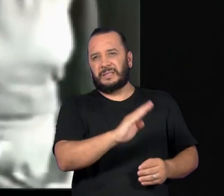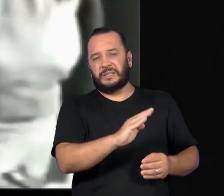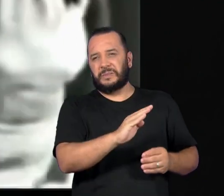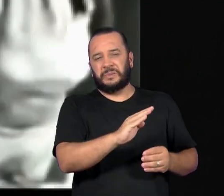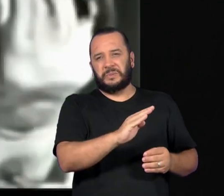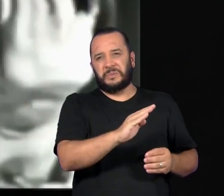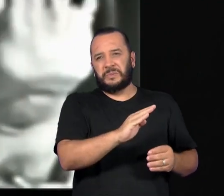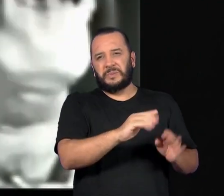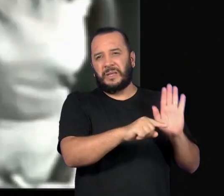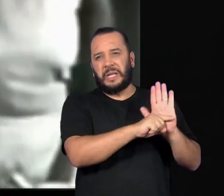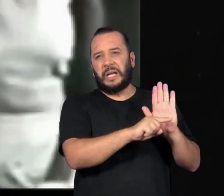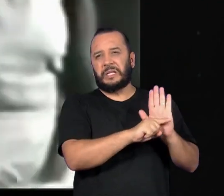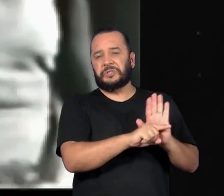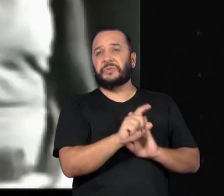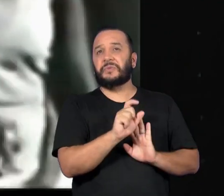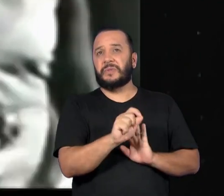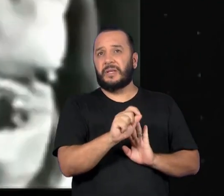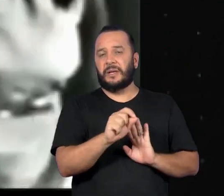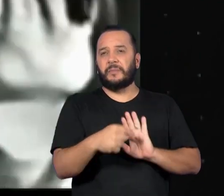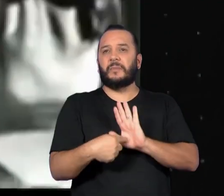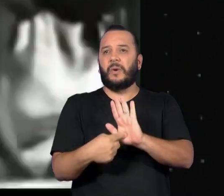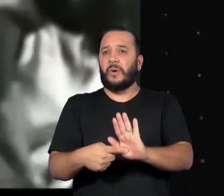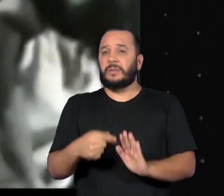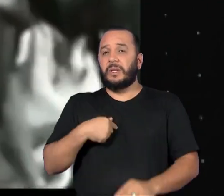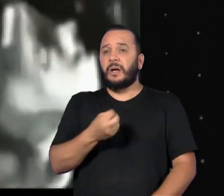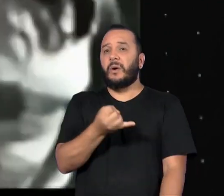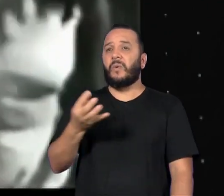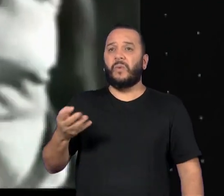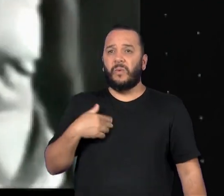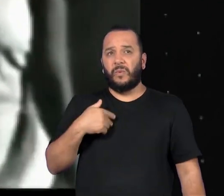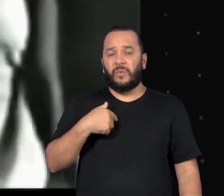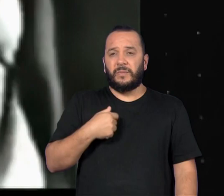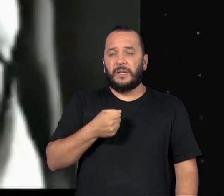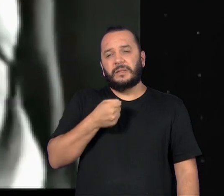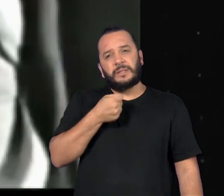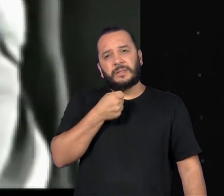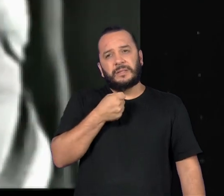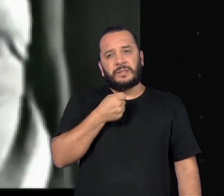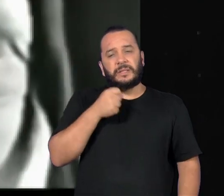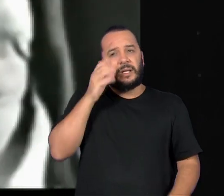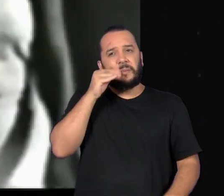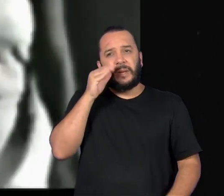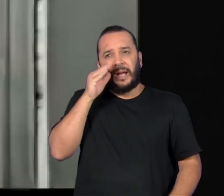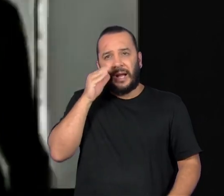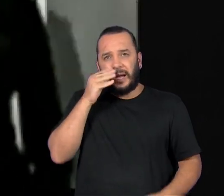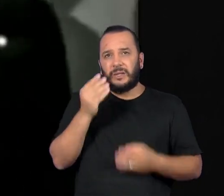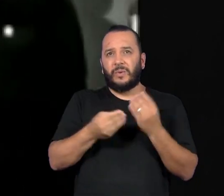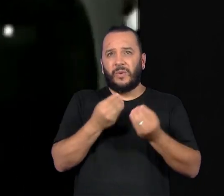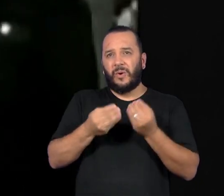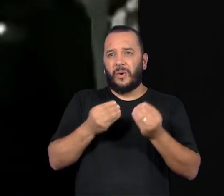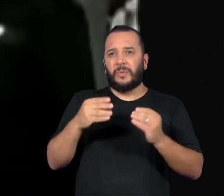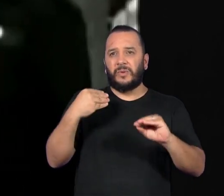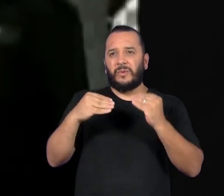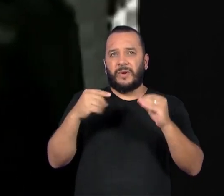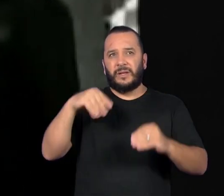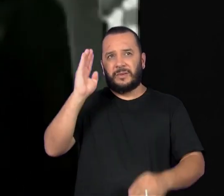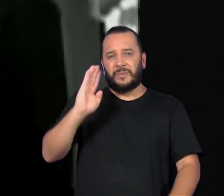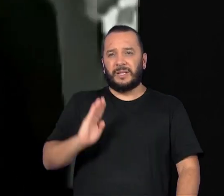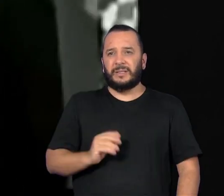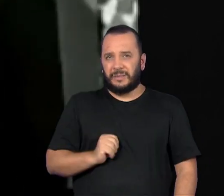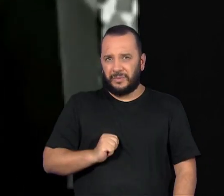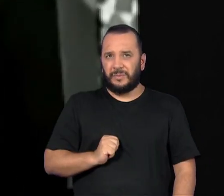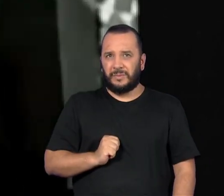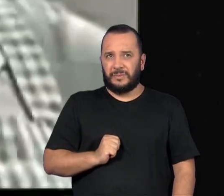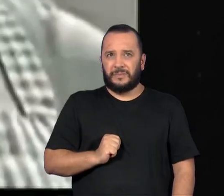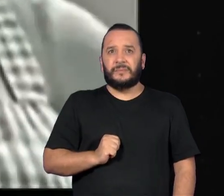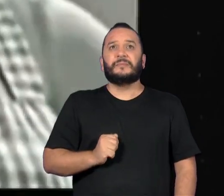retrato de algumas empregadas retratadas nas telenovelas brasileiras. E uma das coisas